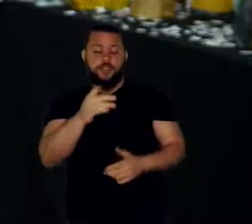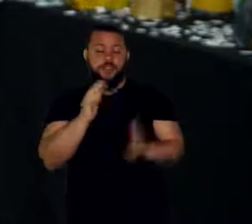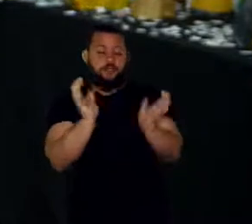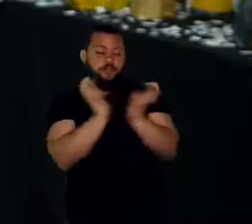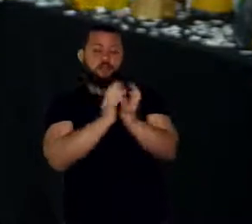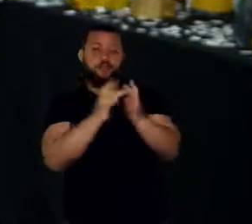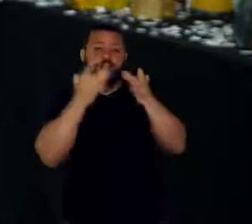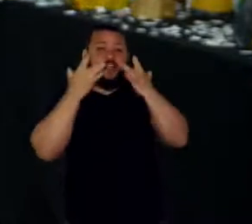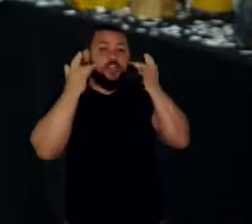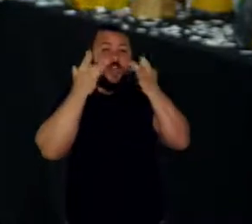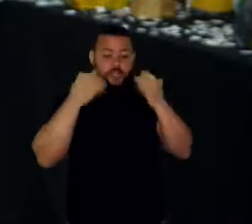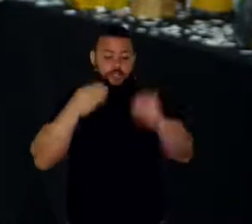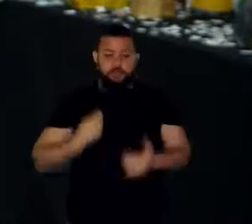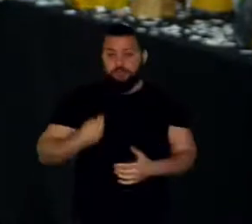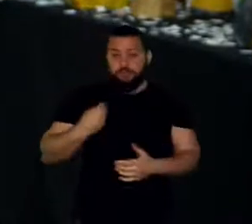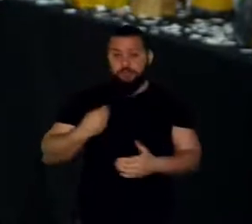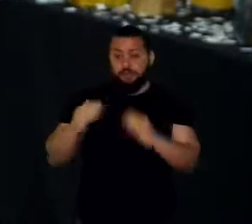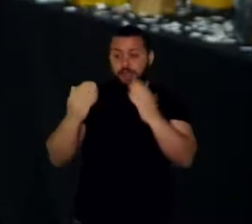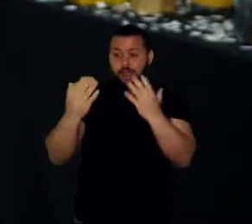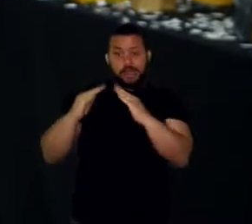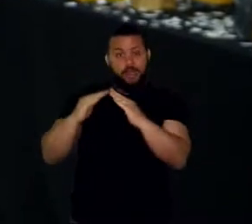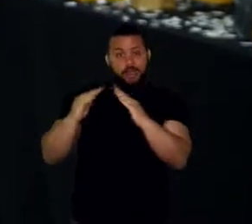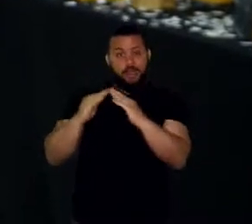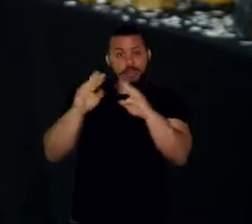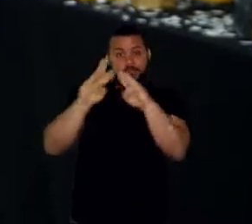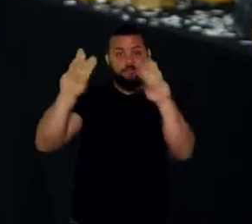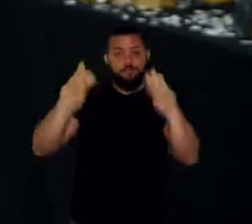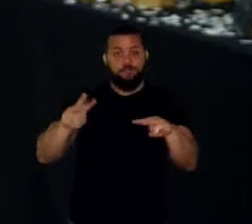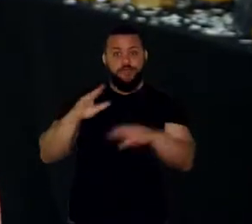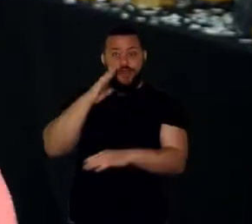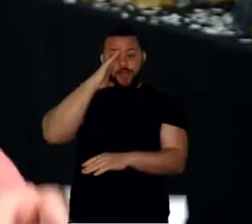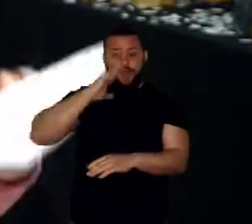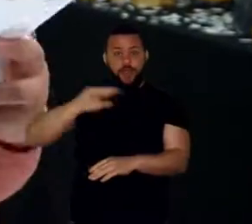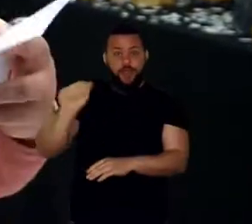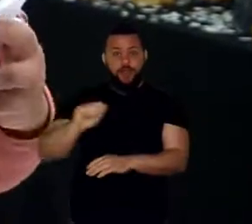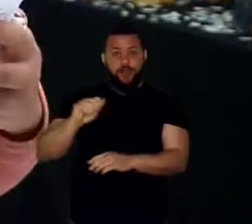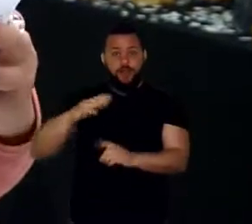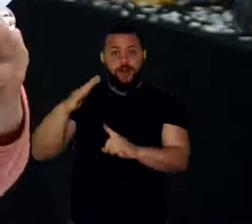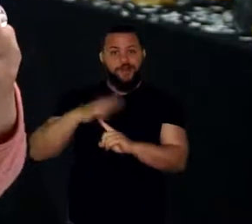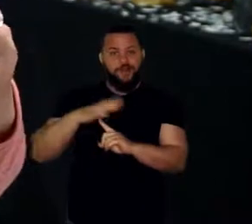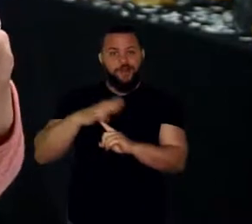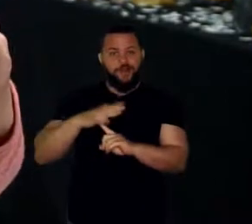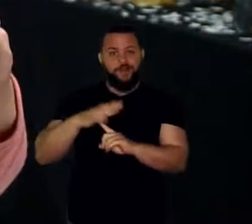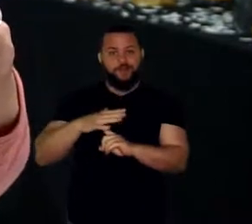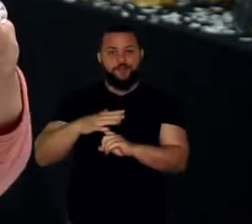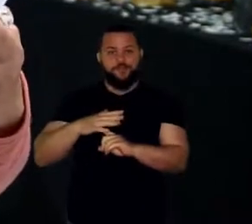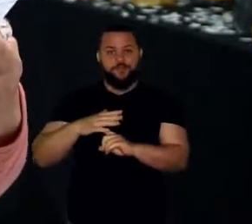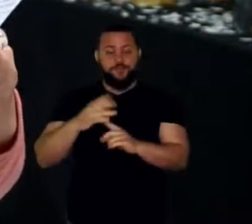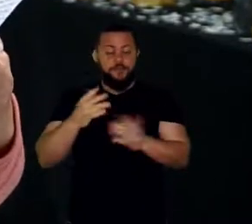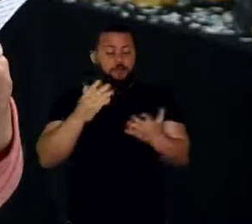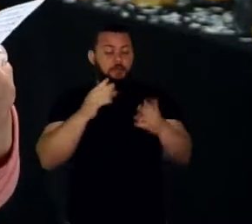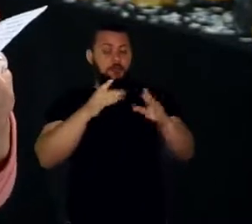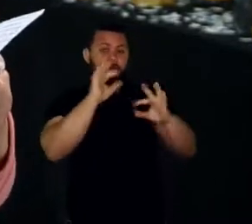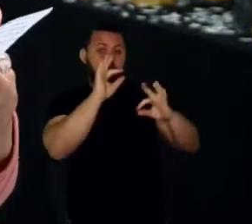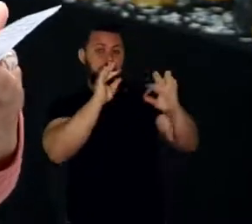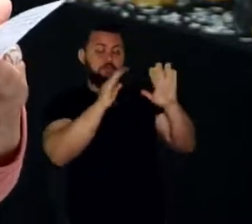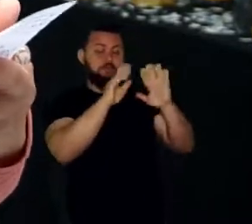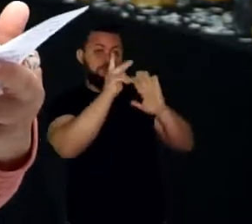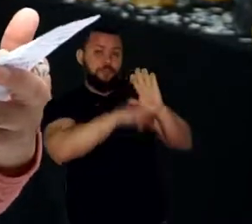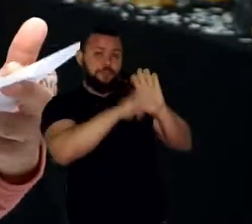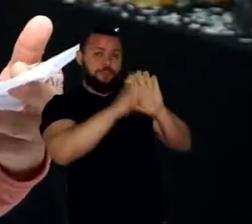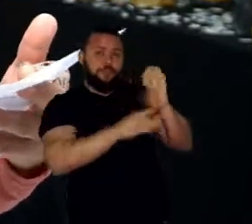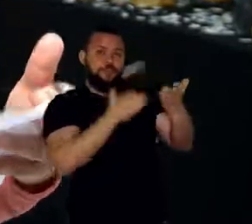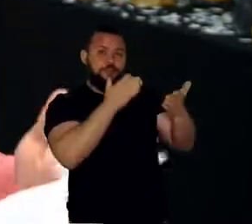aqui na Casa Eliseu Voronkoff, em Araucária, Paraná. Este projeto foi aprovado no